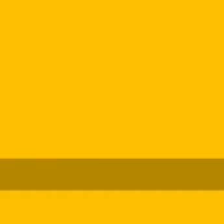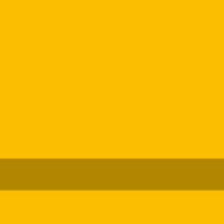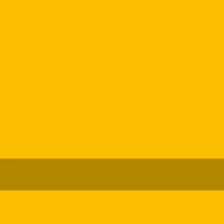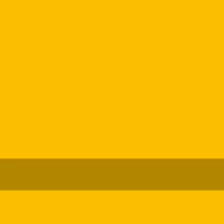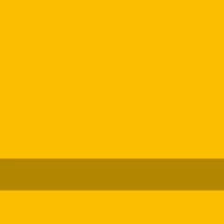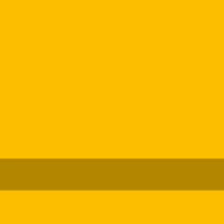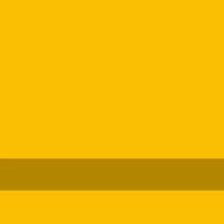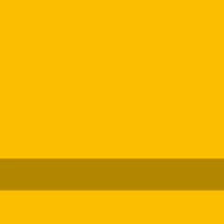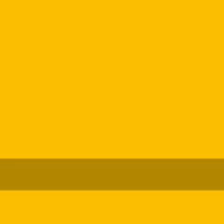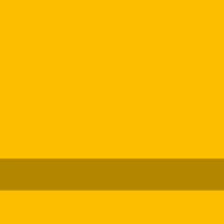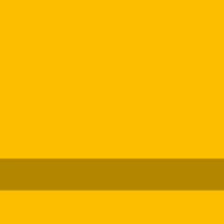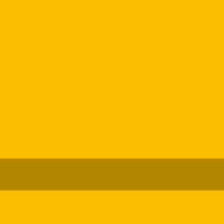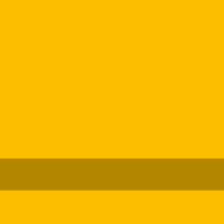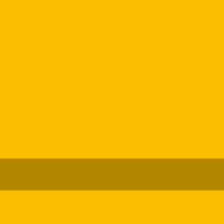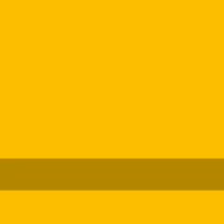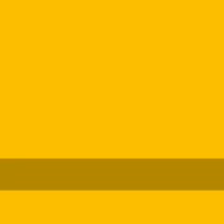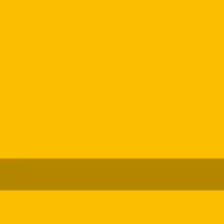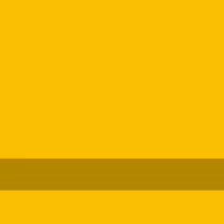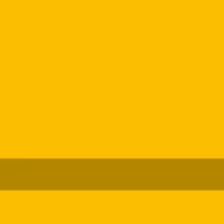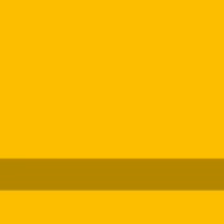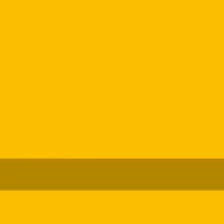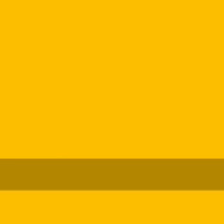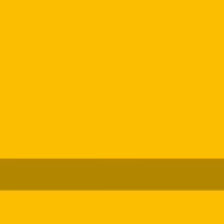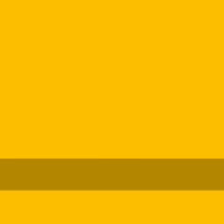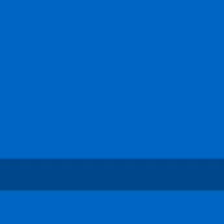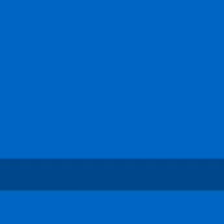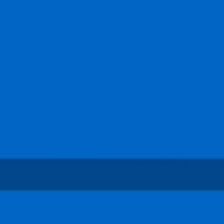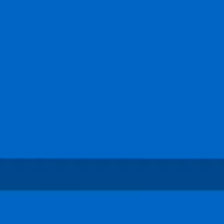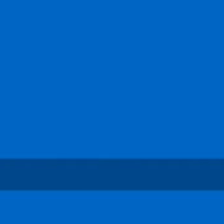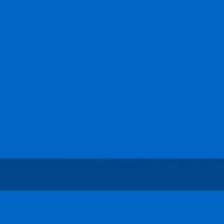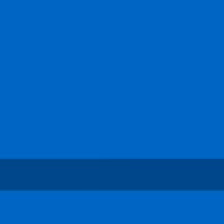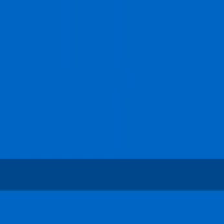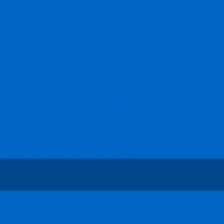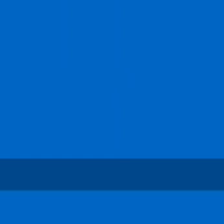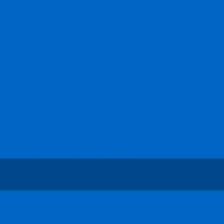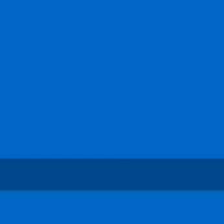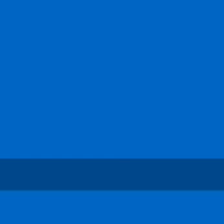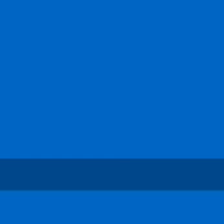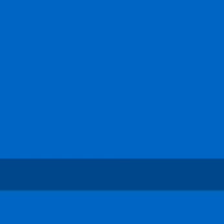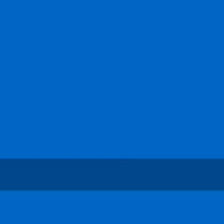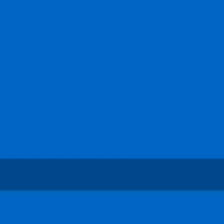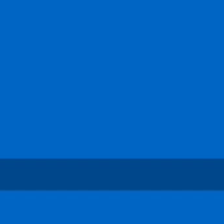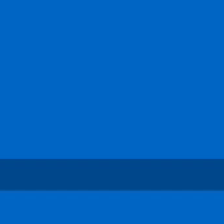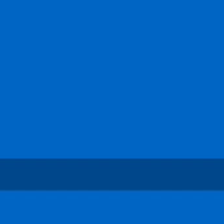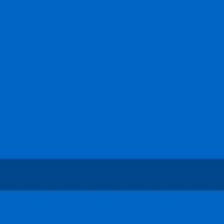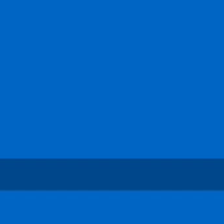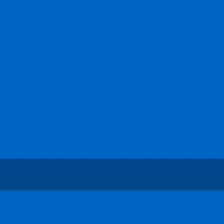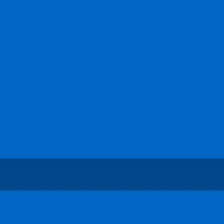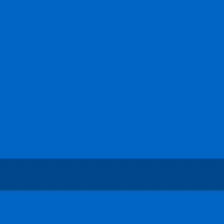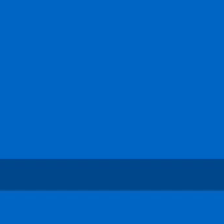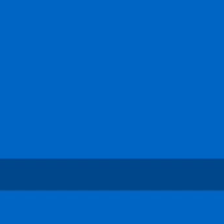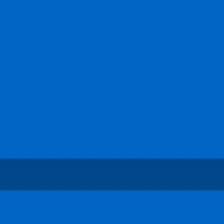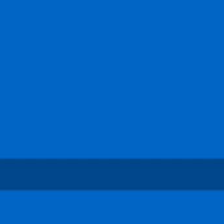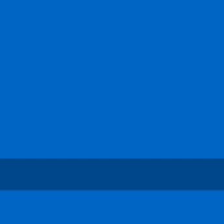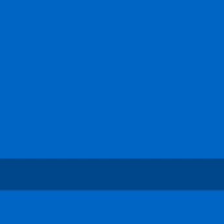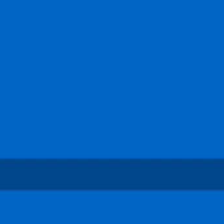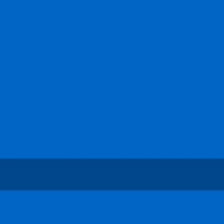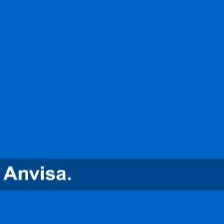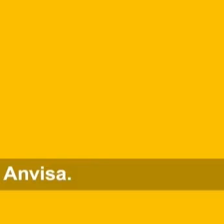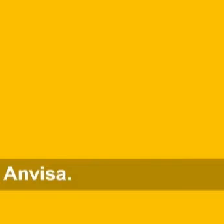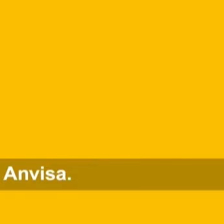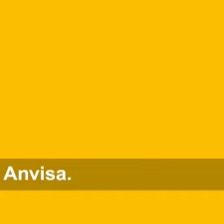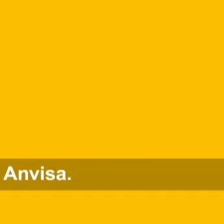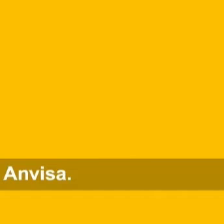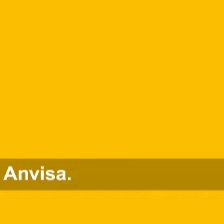quando for a hora, compareça à unidade de saúde ou local de vacinação. Caso não possa comparecer no dia agendado, não deixe de se